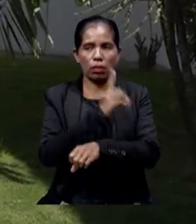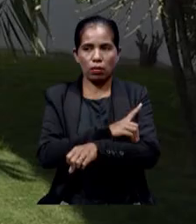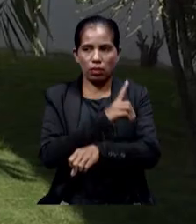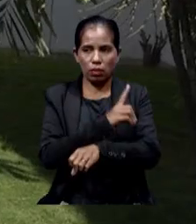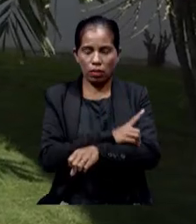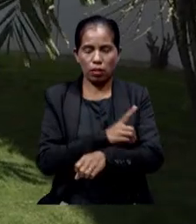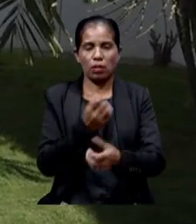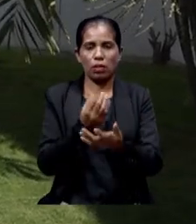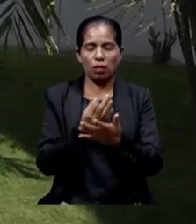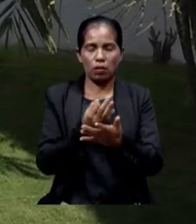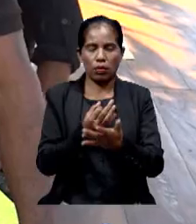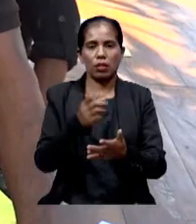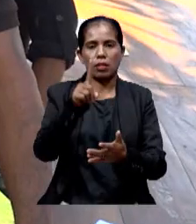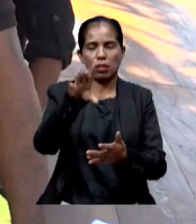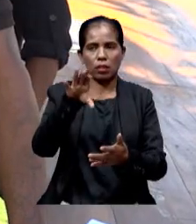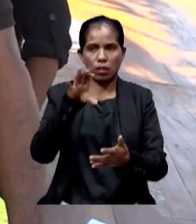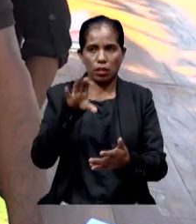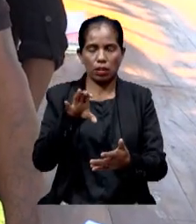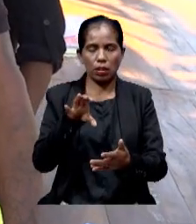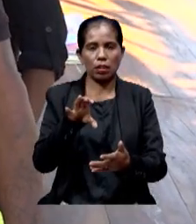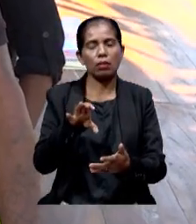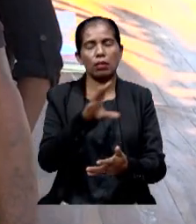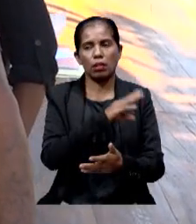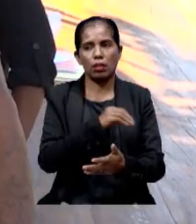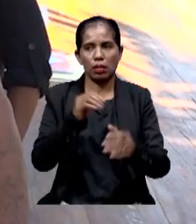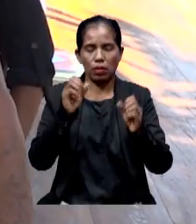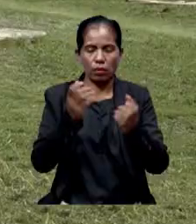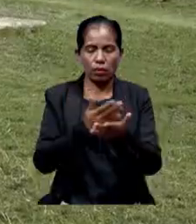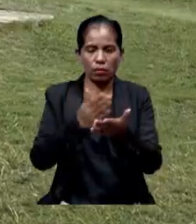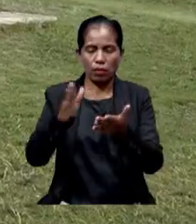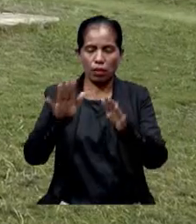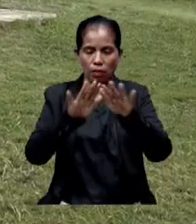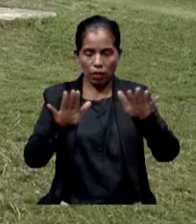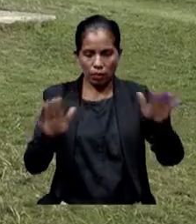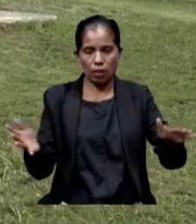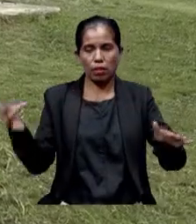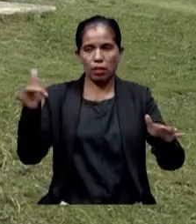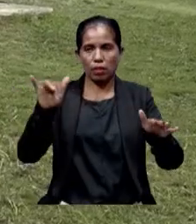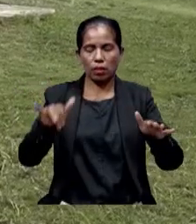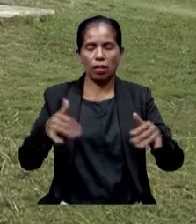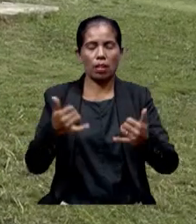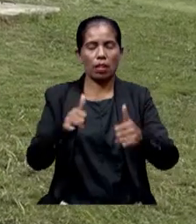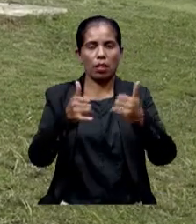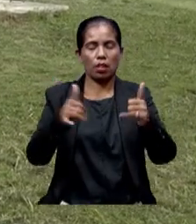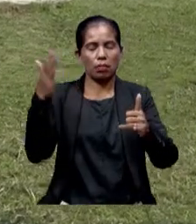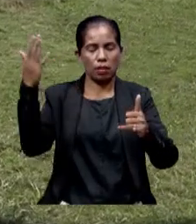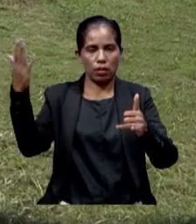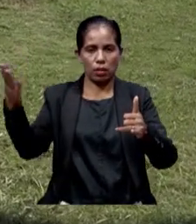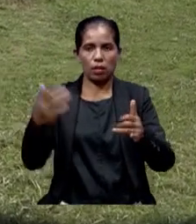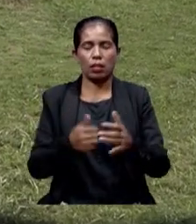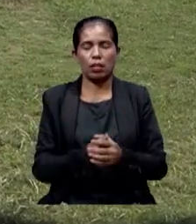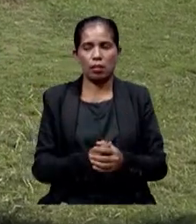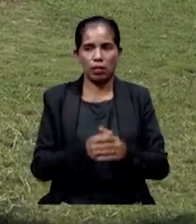o montante dólar americano atos ida, no nefai balabari Sira no Macali Maria Jardim Palácio